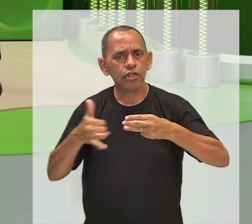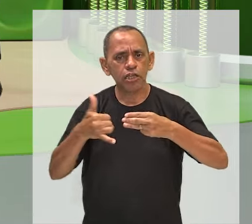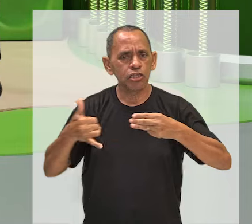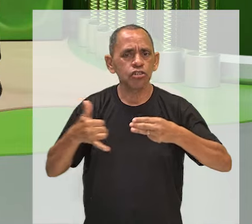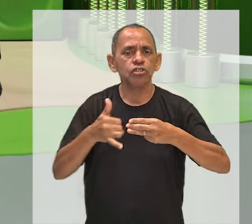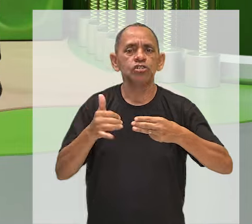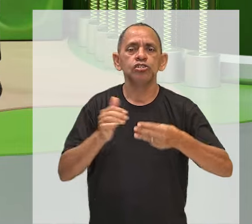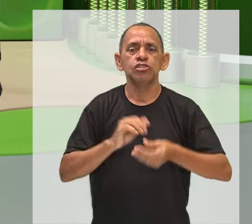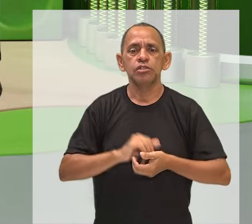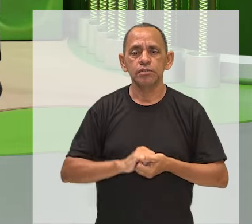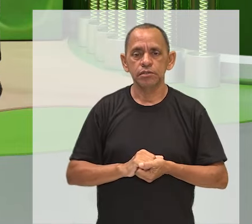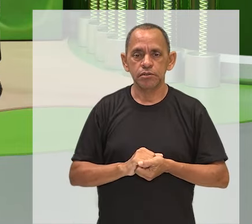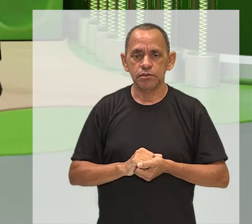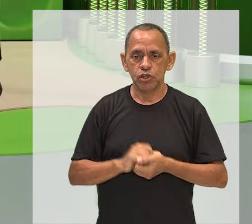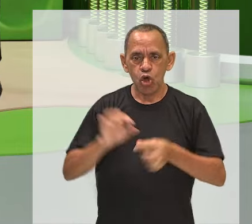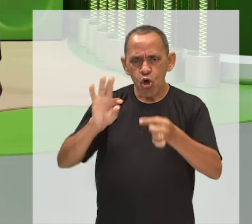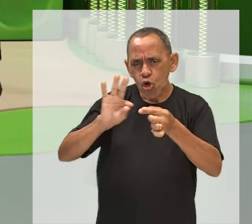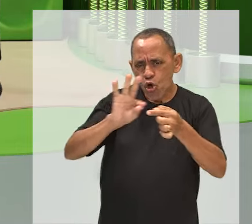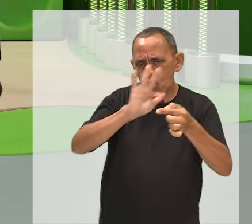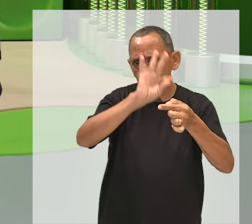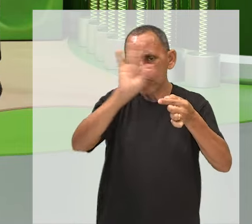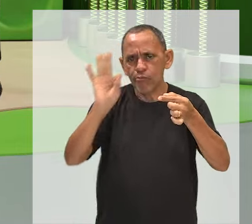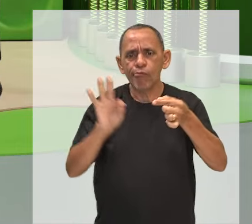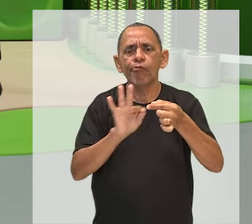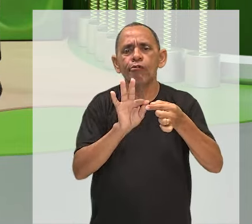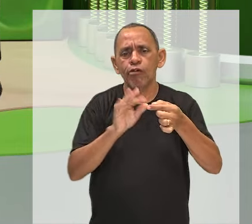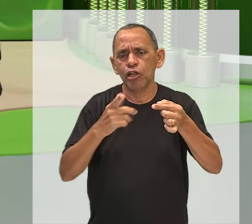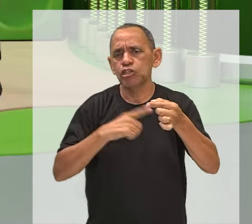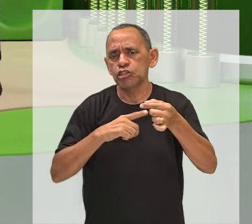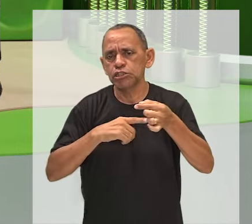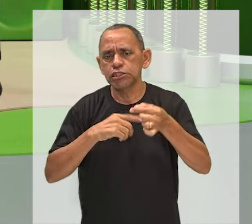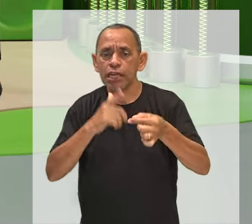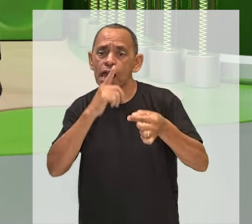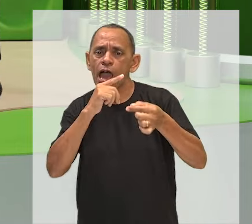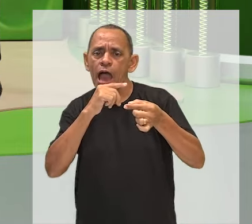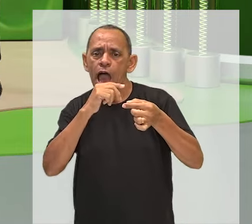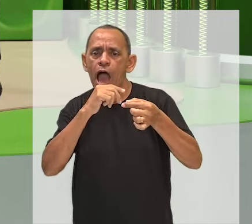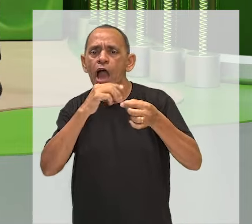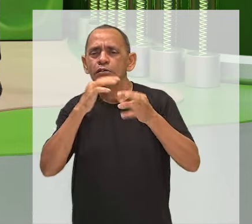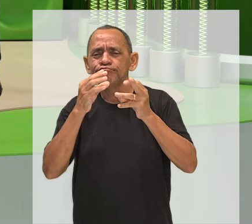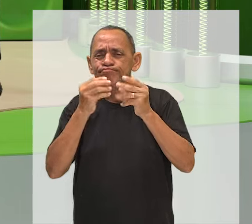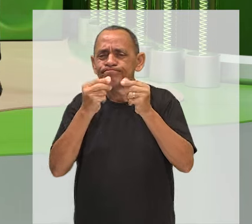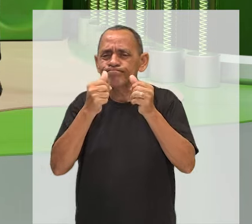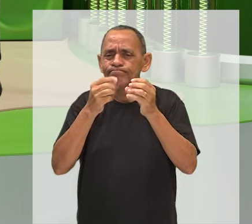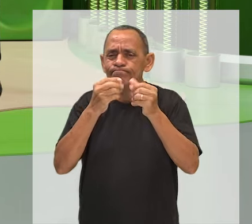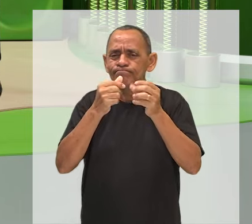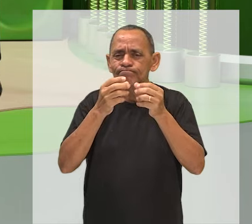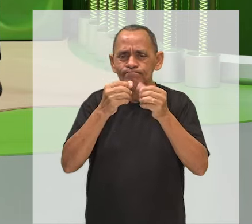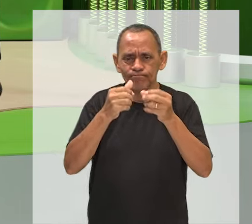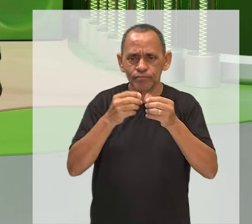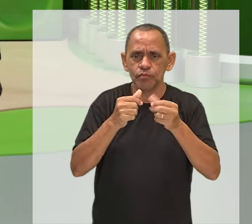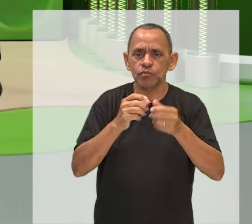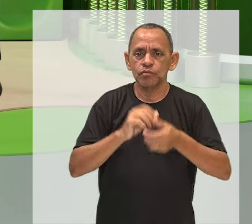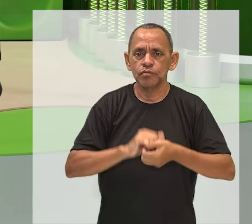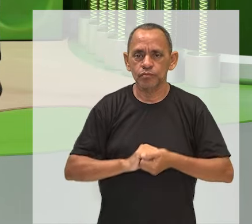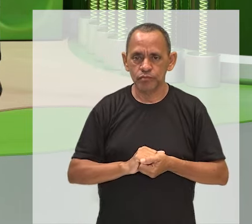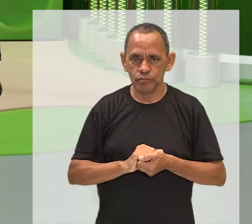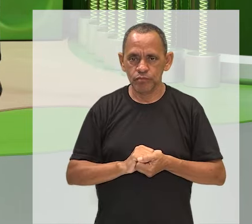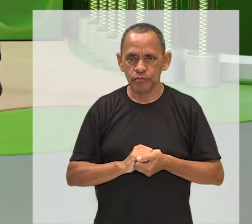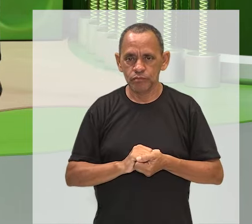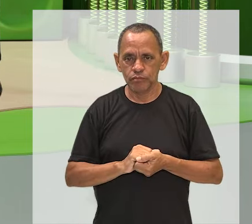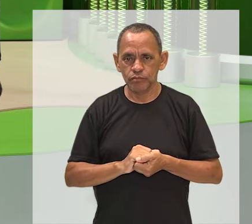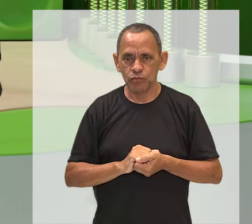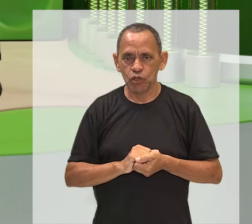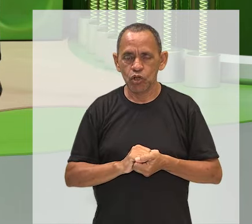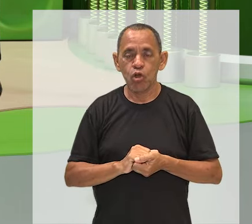elas chegam ali aos polos, elas ficam carregadas de umidade. E aí o que vai acontecer? Nesse local, umidade